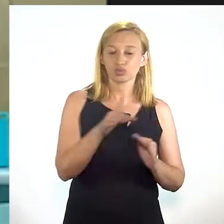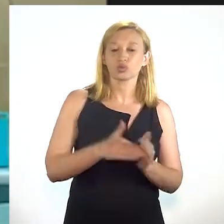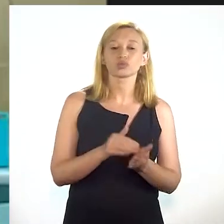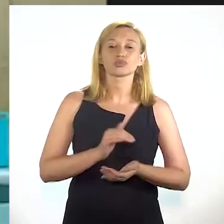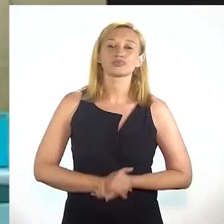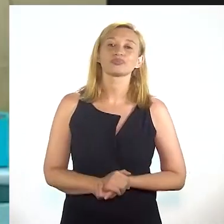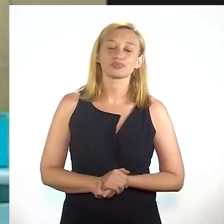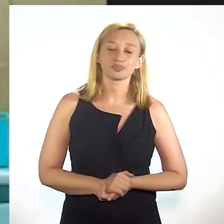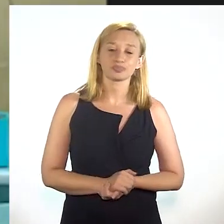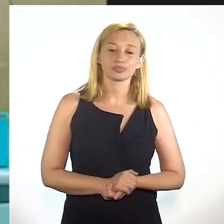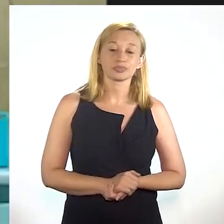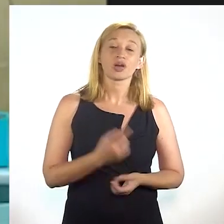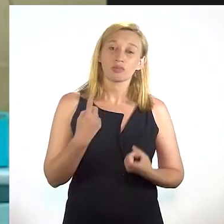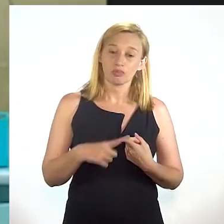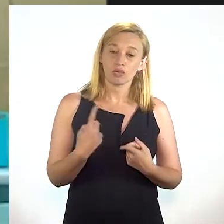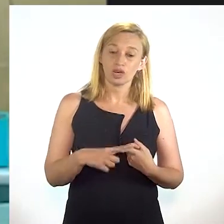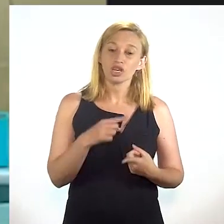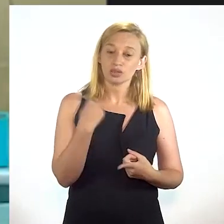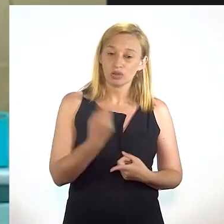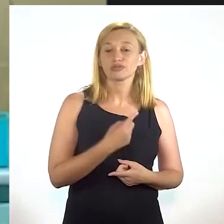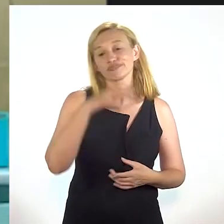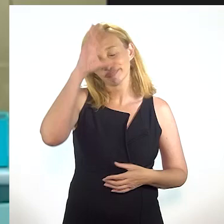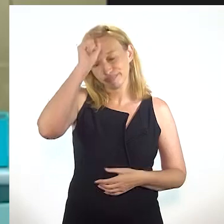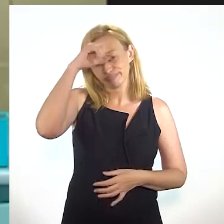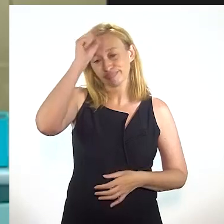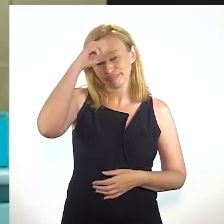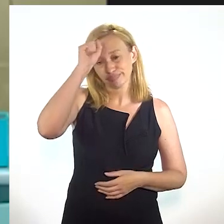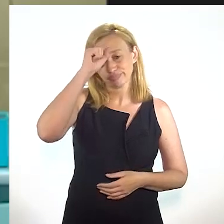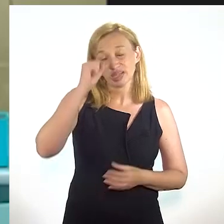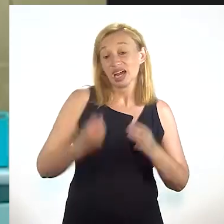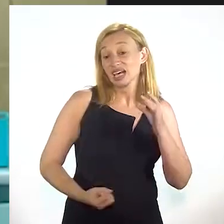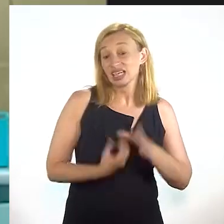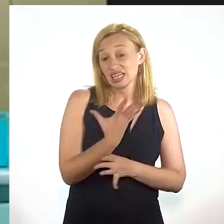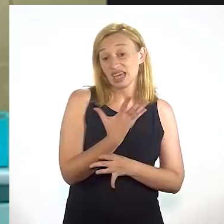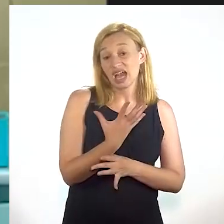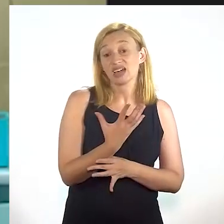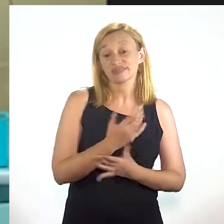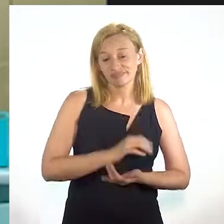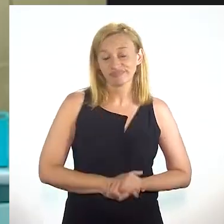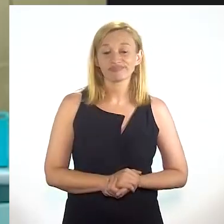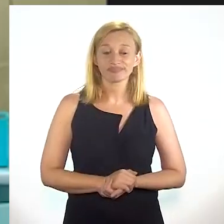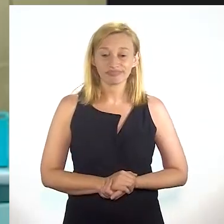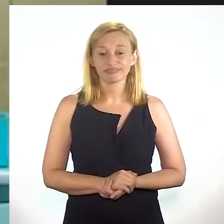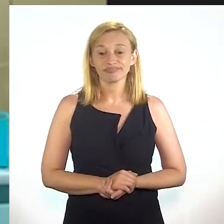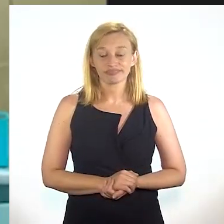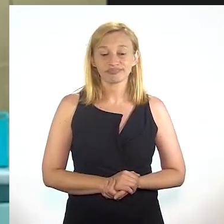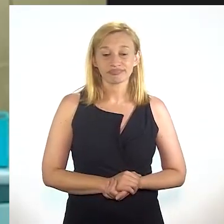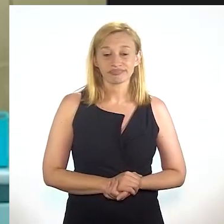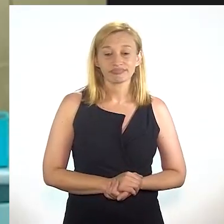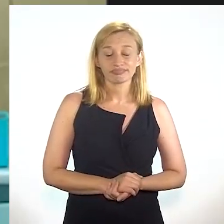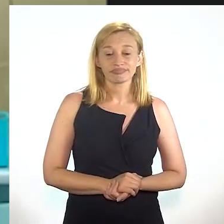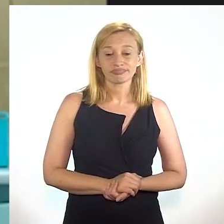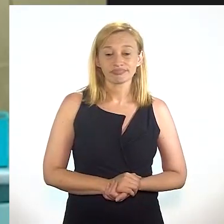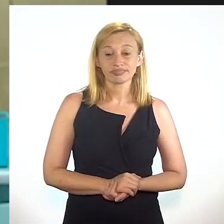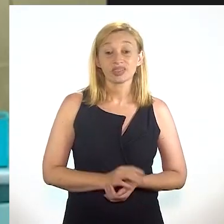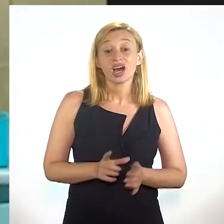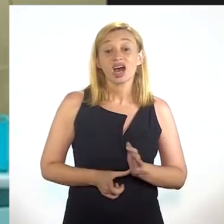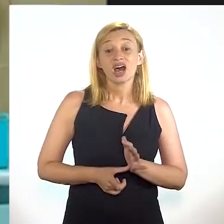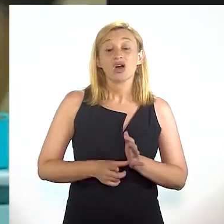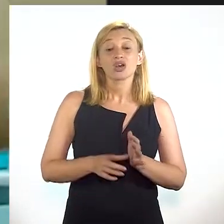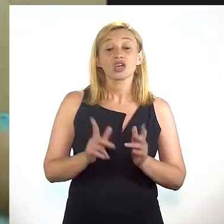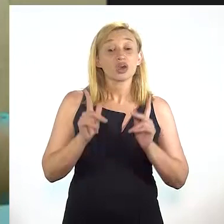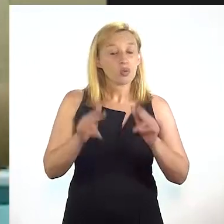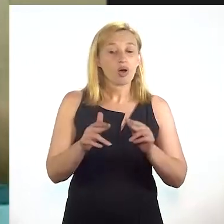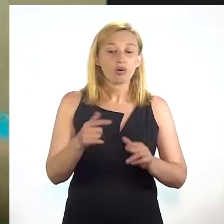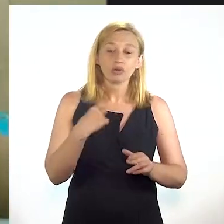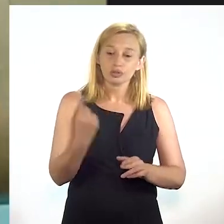o contato uns com os outros. Porque nós vamos ter que aprender a criar imunidade, como a